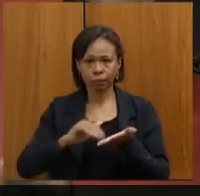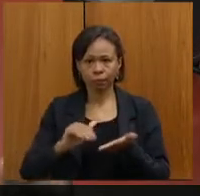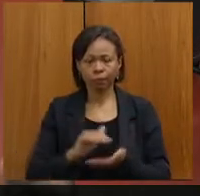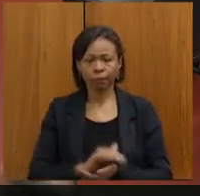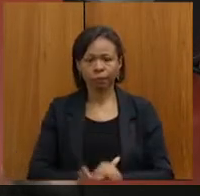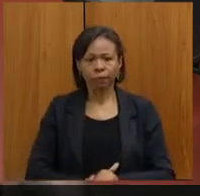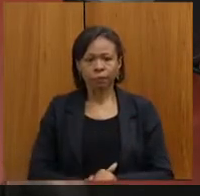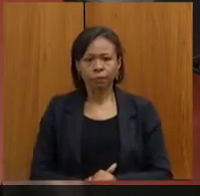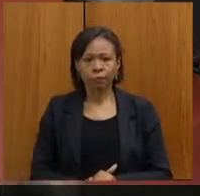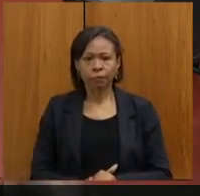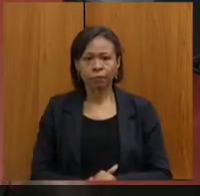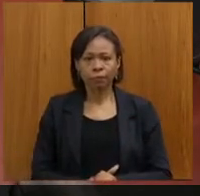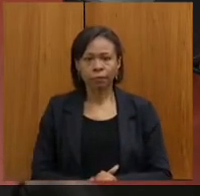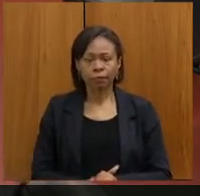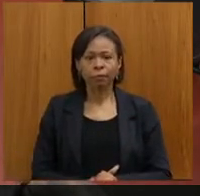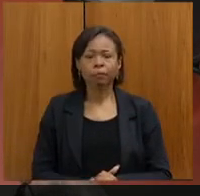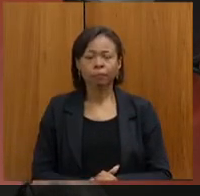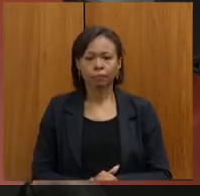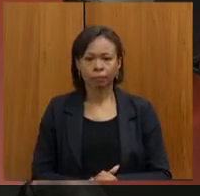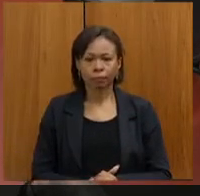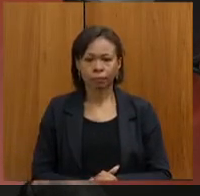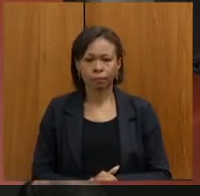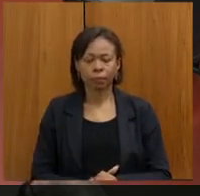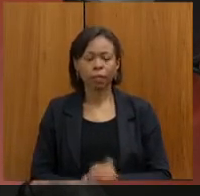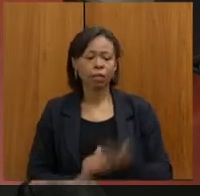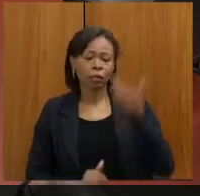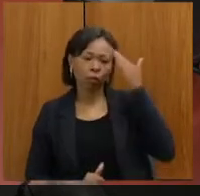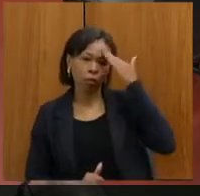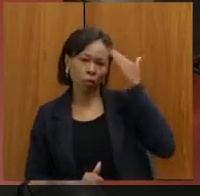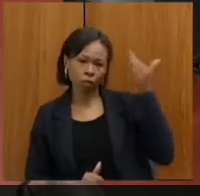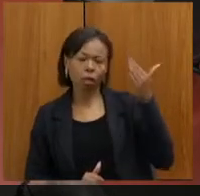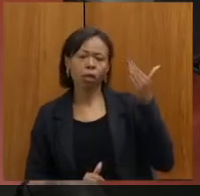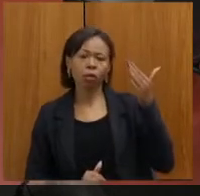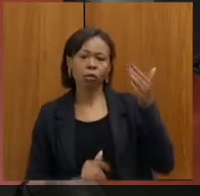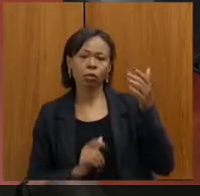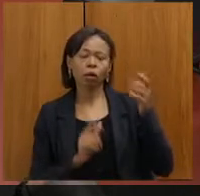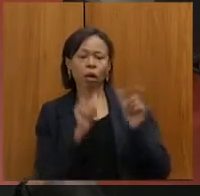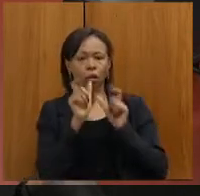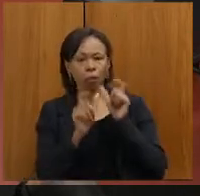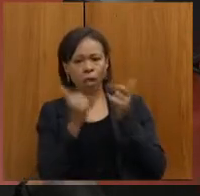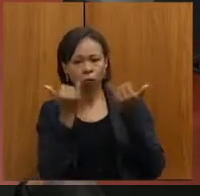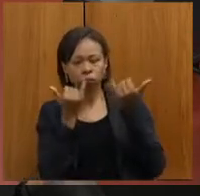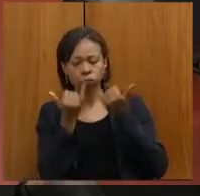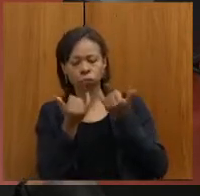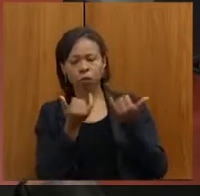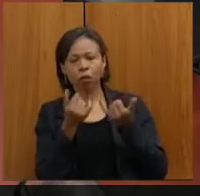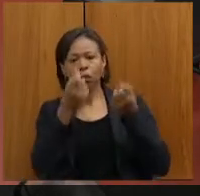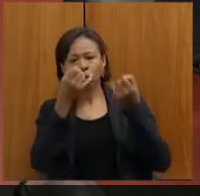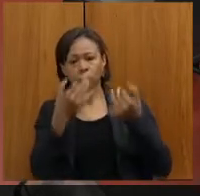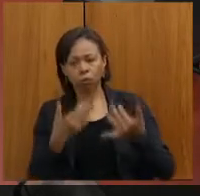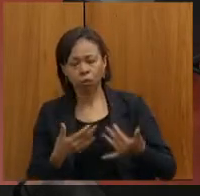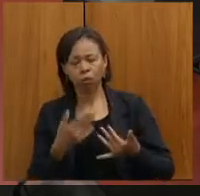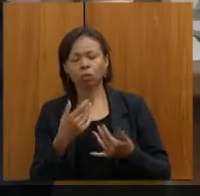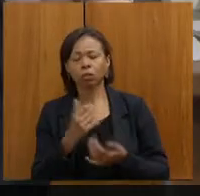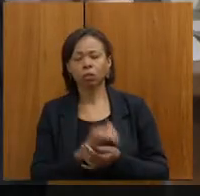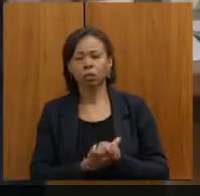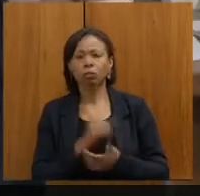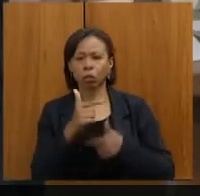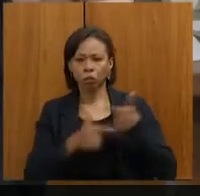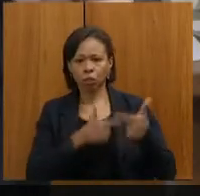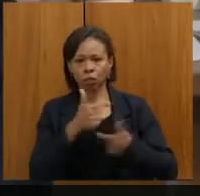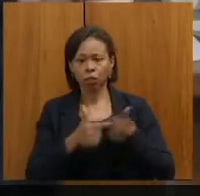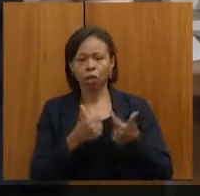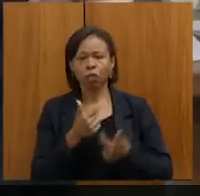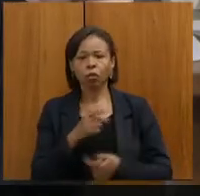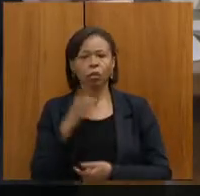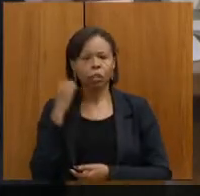nervoso eu agradeço as palavras menção ao trabalho que vem sendo feito agradeço